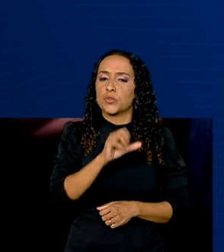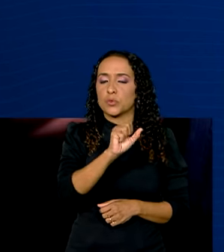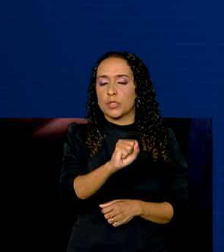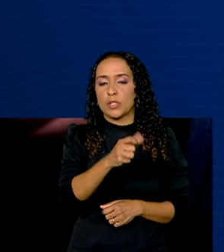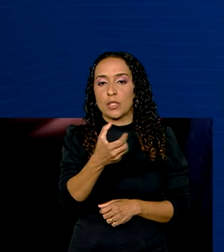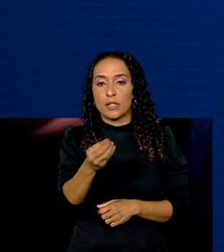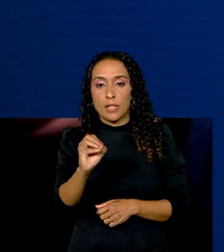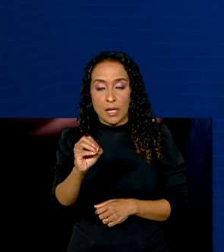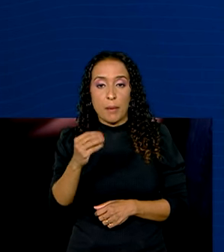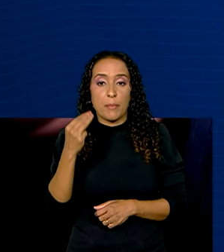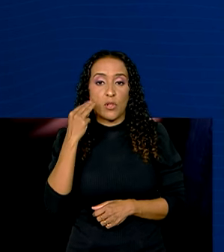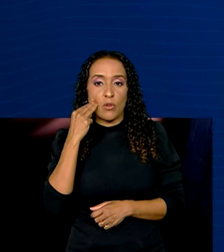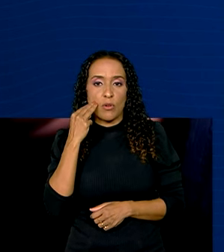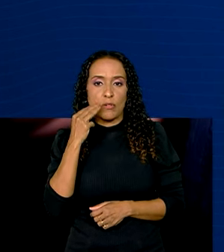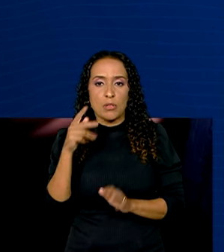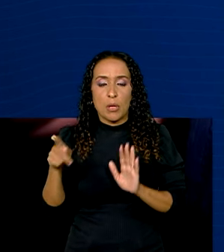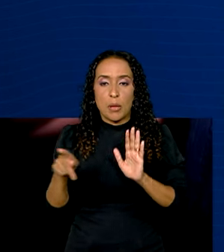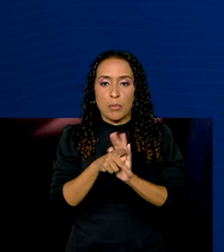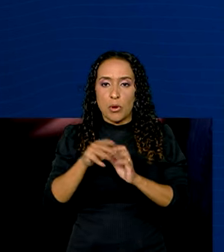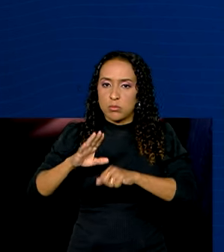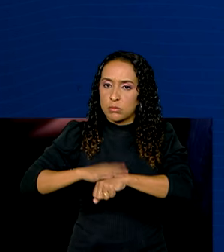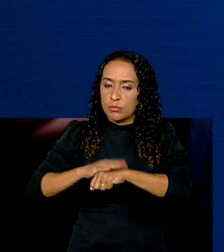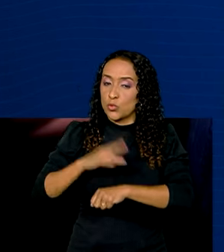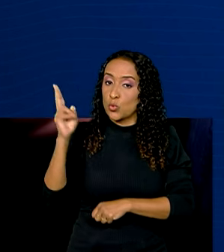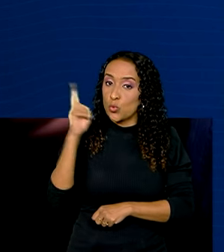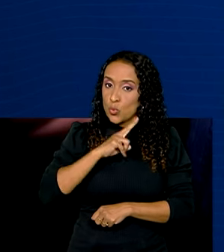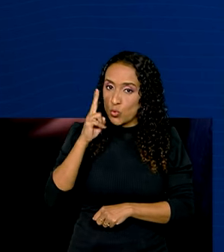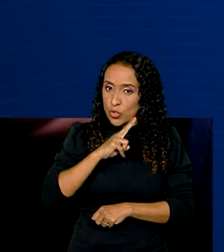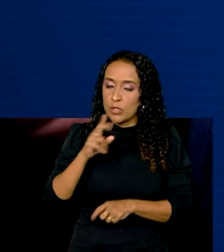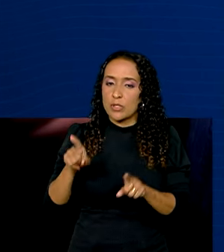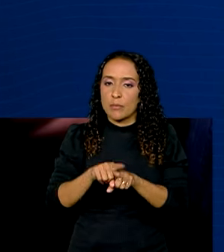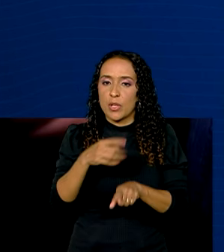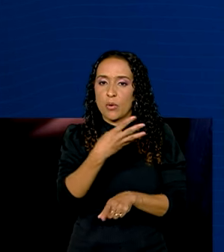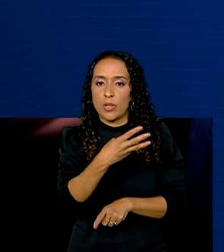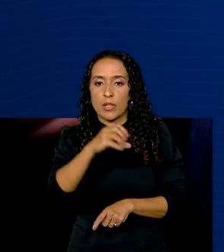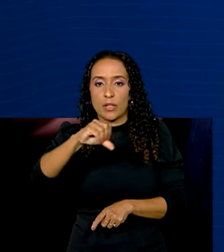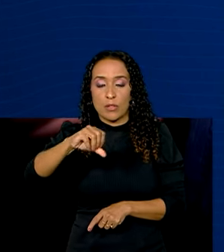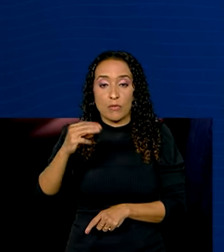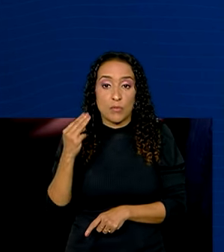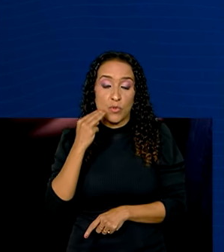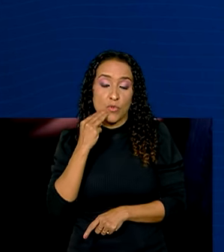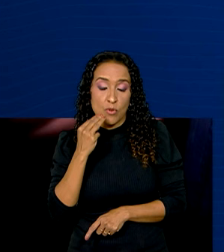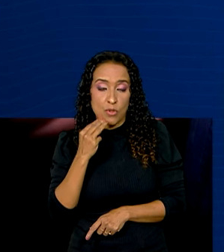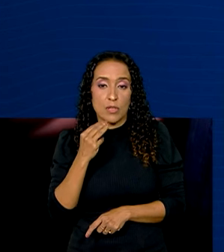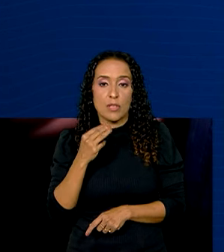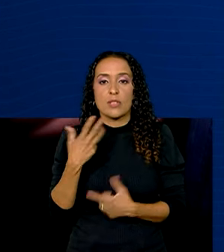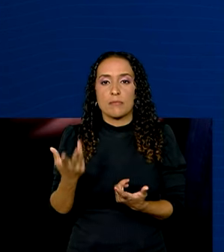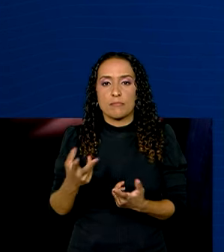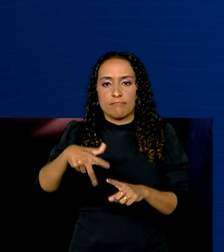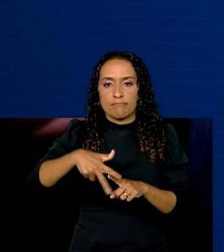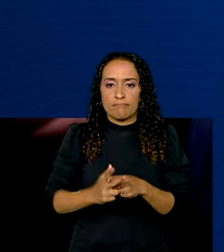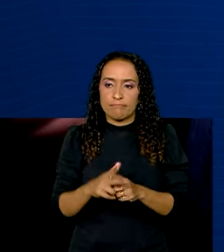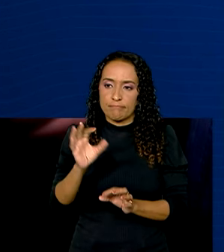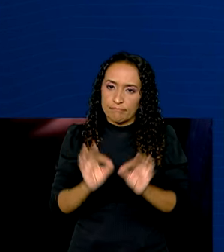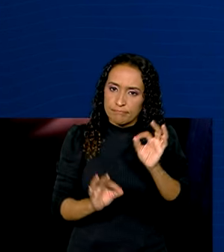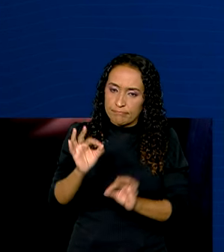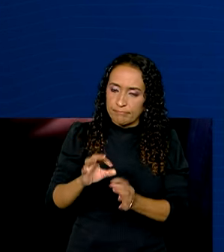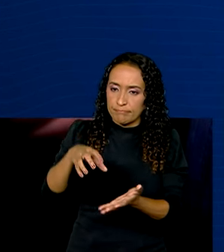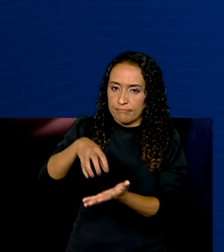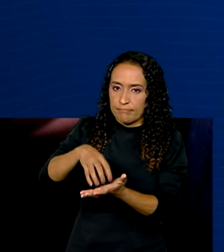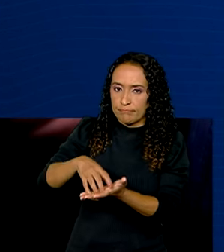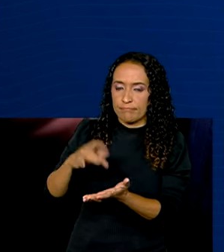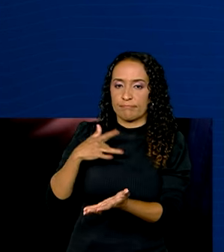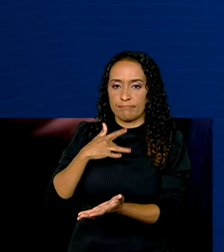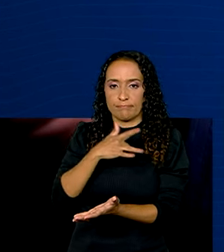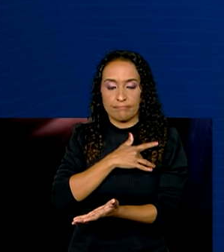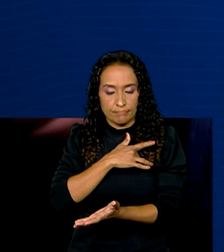80 milhões para ações emergenciais e 49 milhões para reequipar unidades